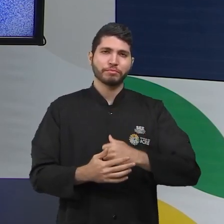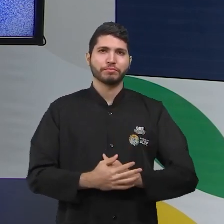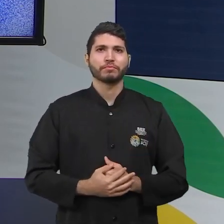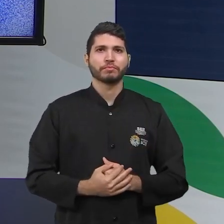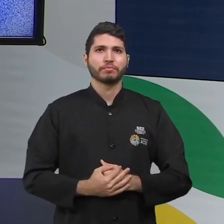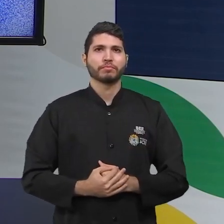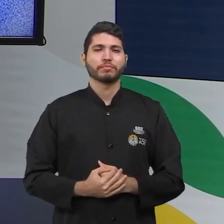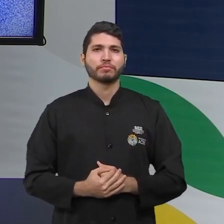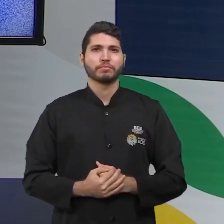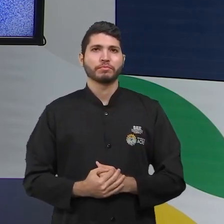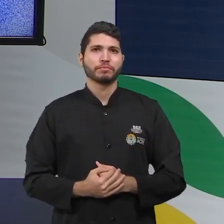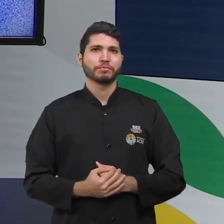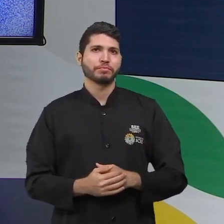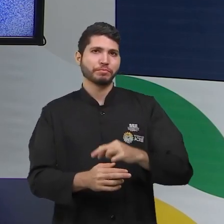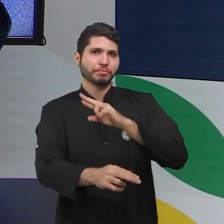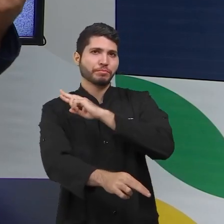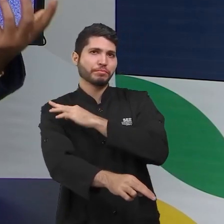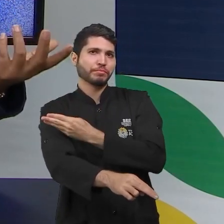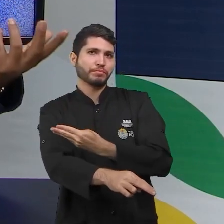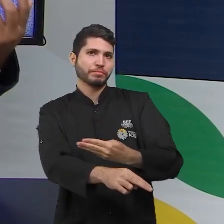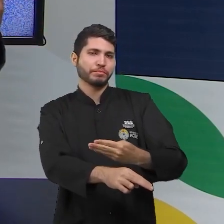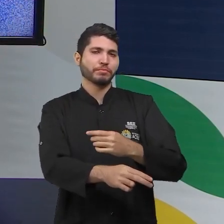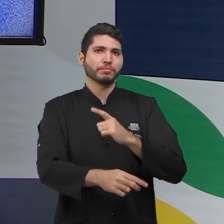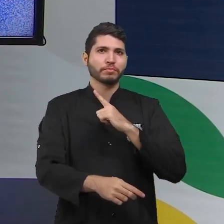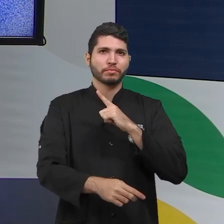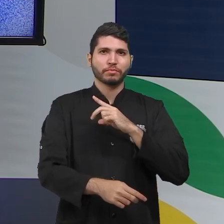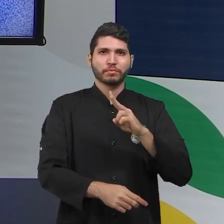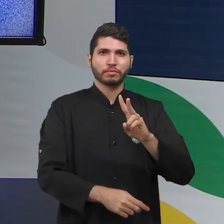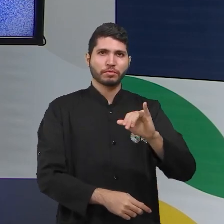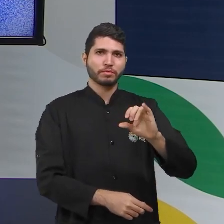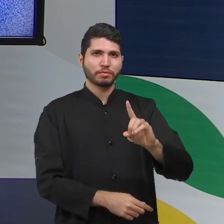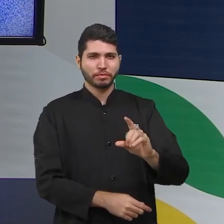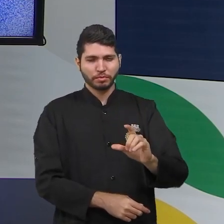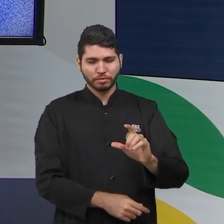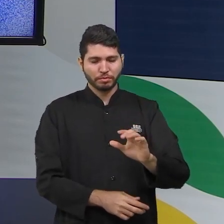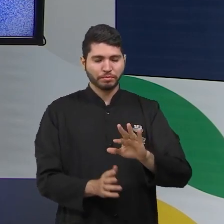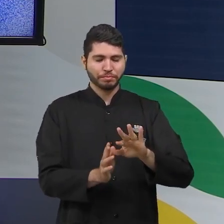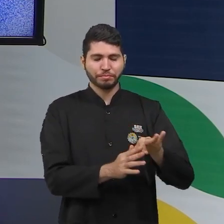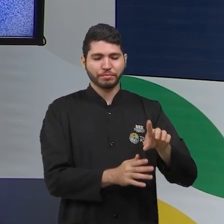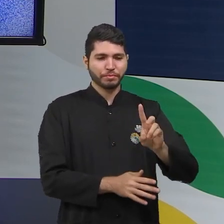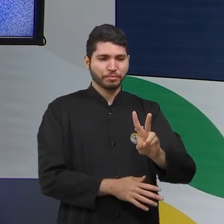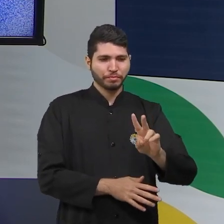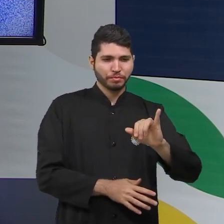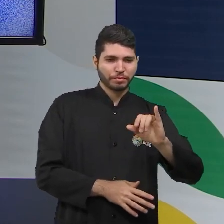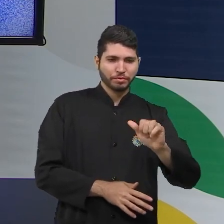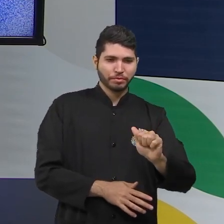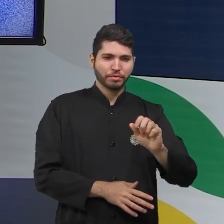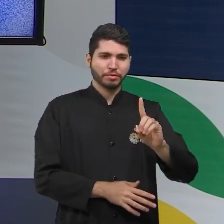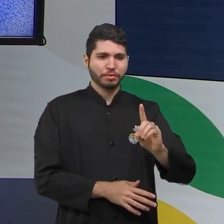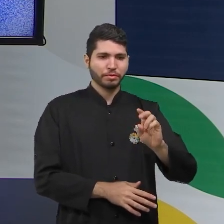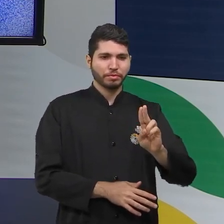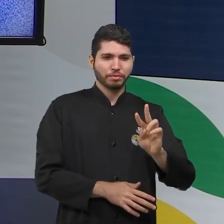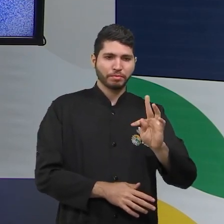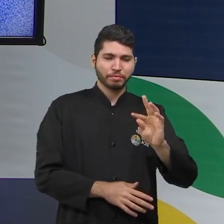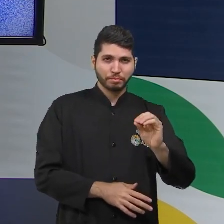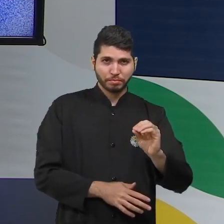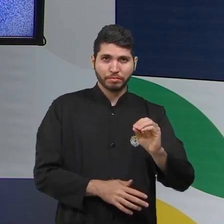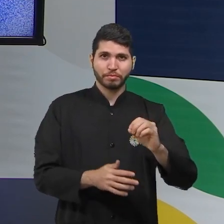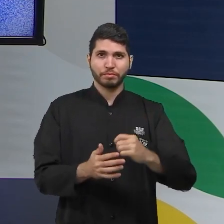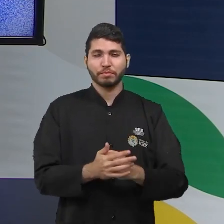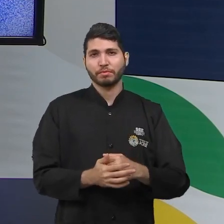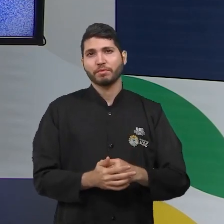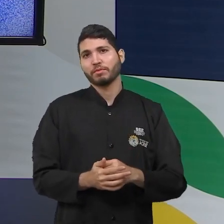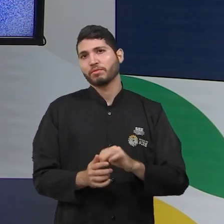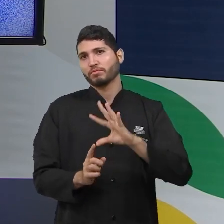obras. Aqui em Rio Branco, tem o viaduto, é o primeiro viaduto aqui da cidade, tem obras de talentosos